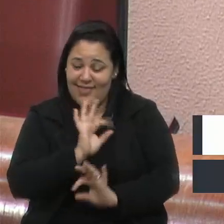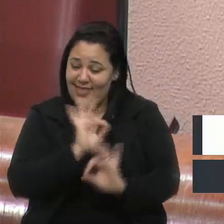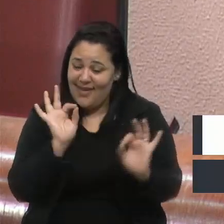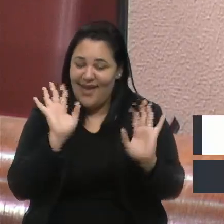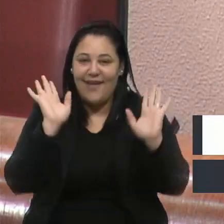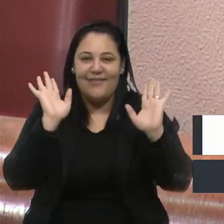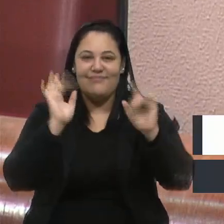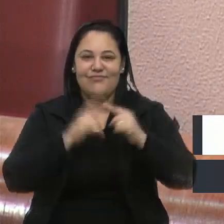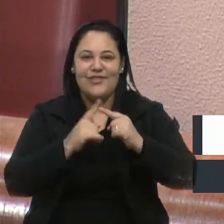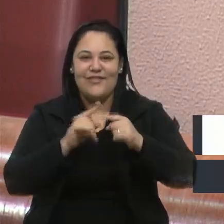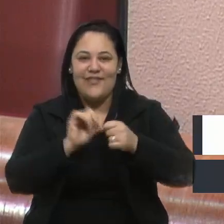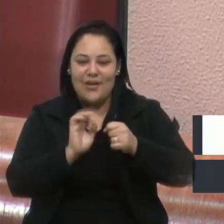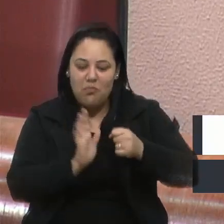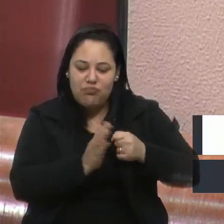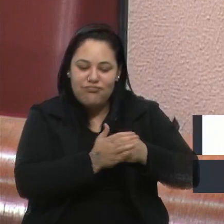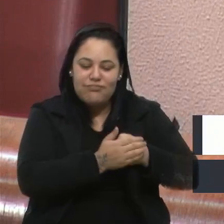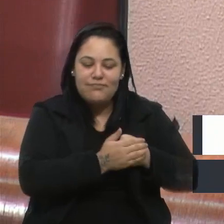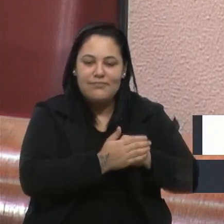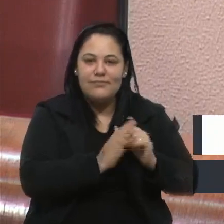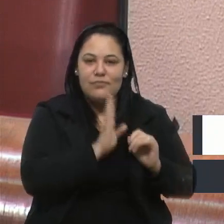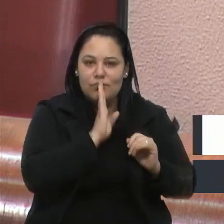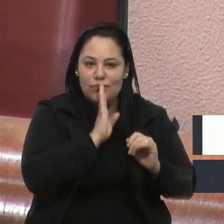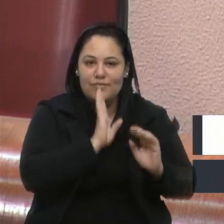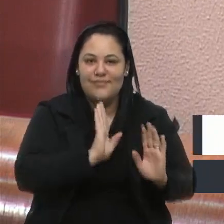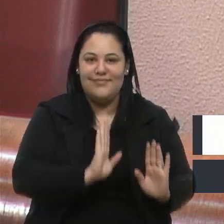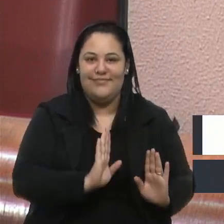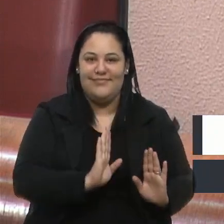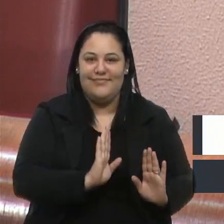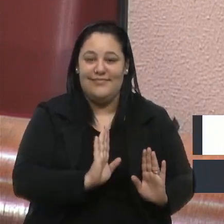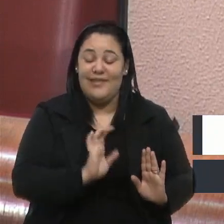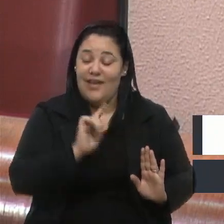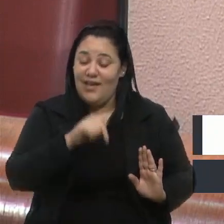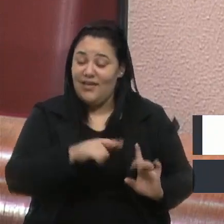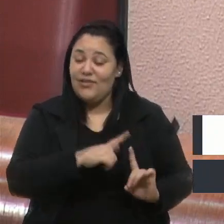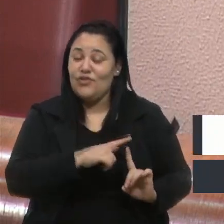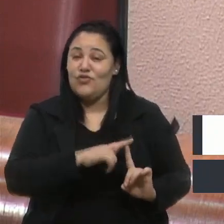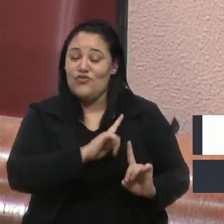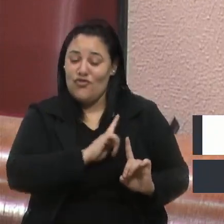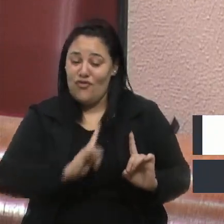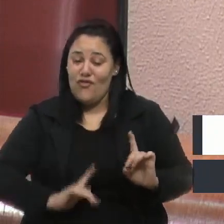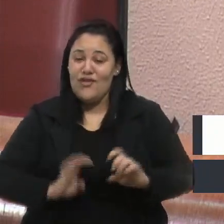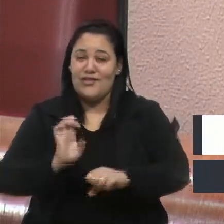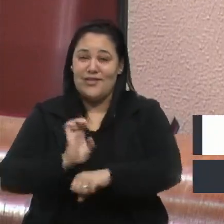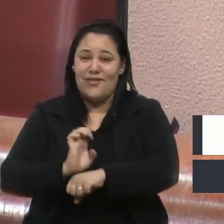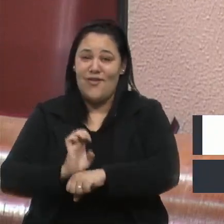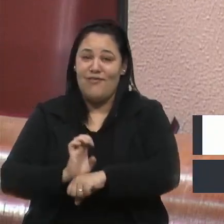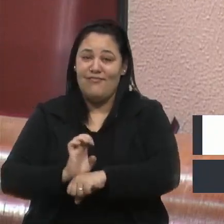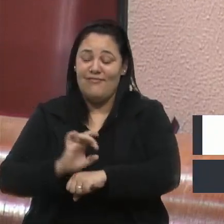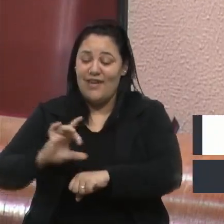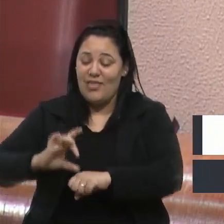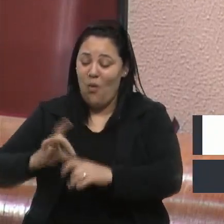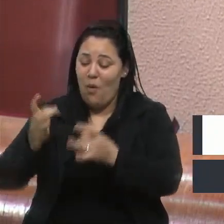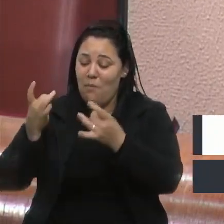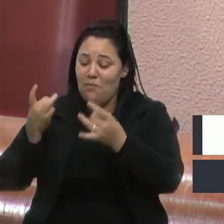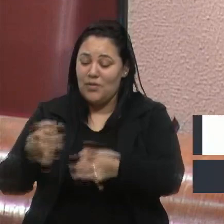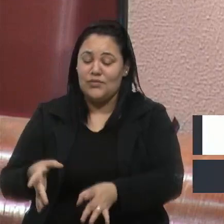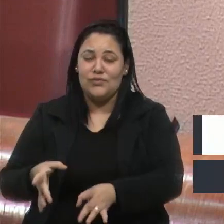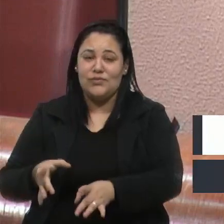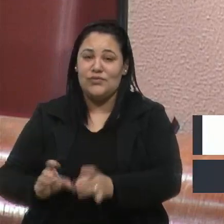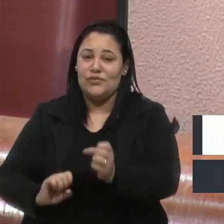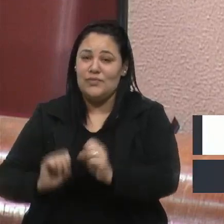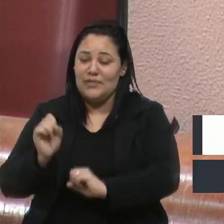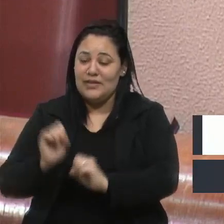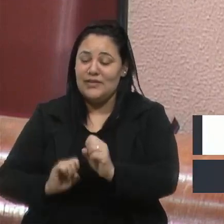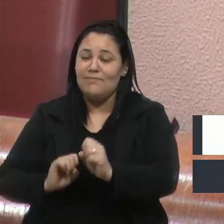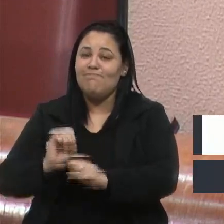às escuras. Esse é o desgoverno estadual, que vai ser um abandono de empresas desse nosso